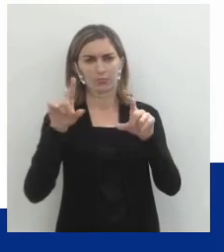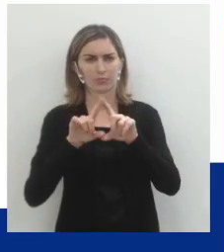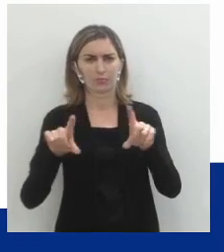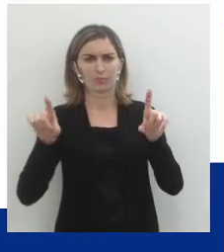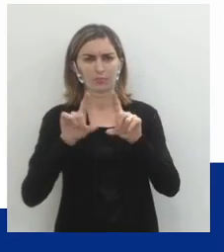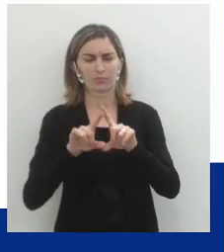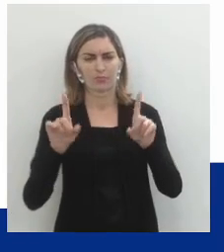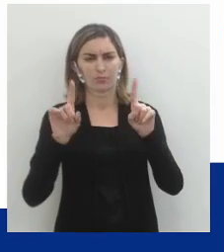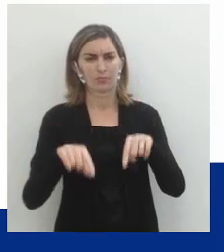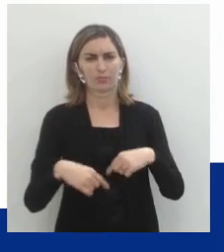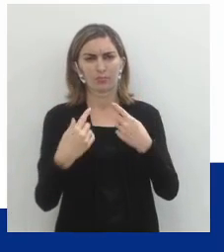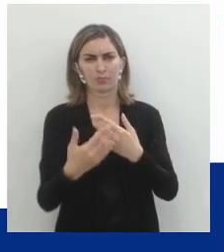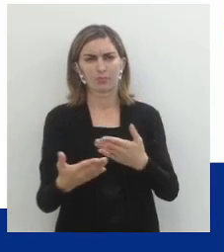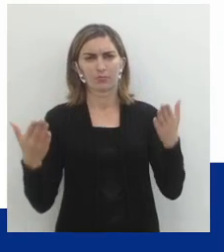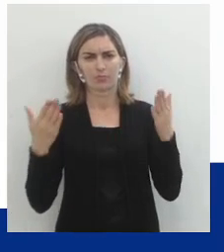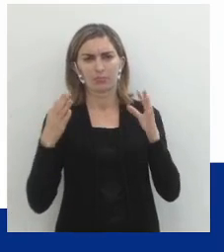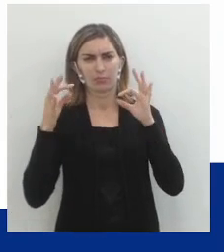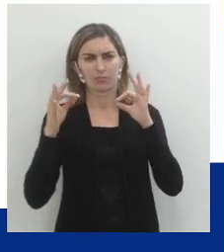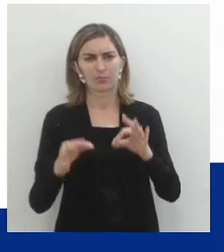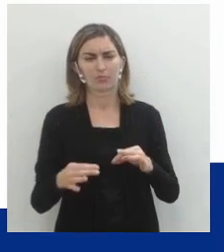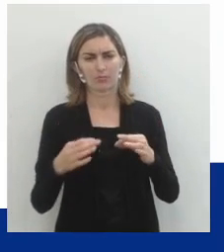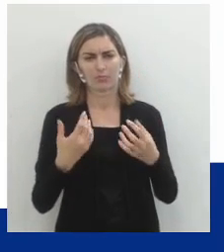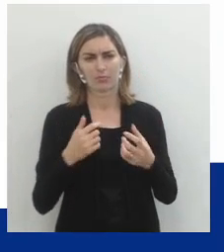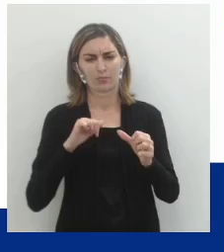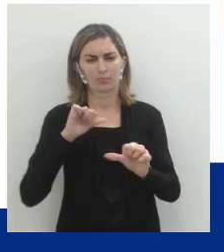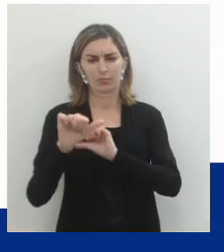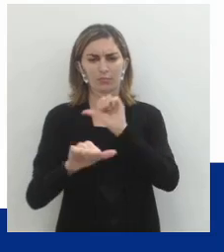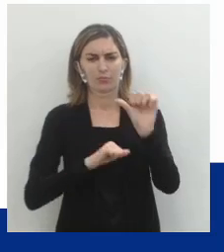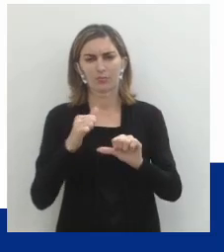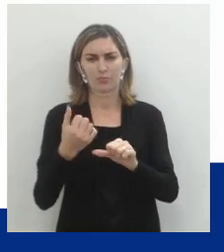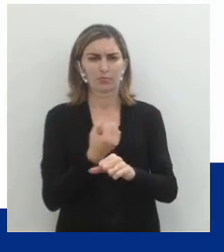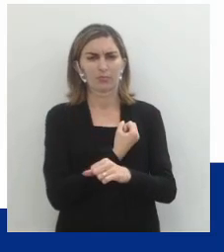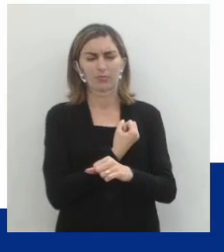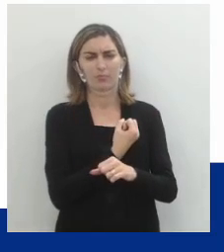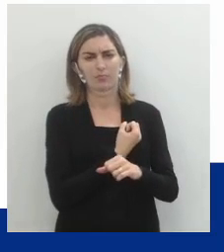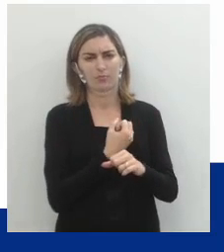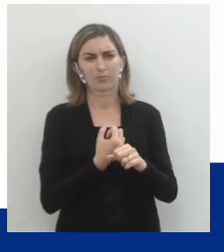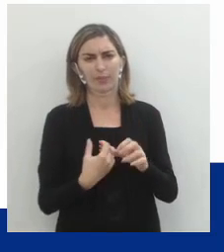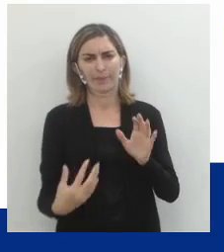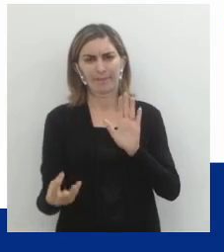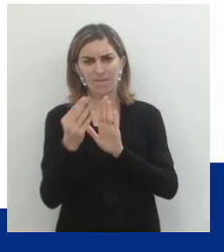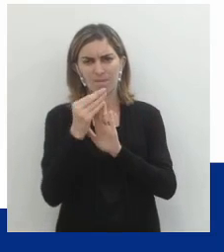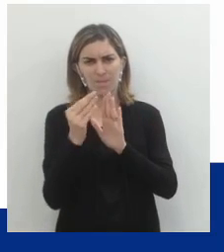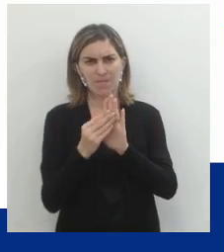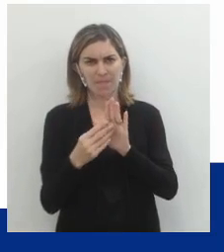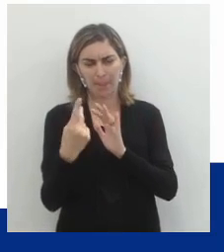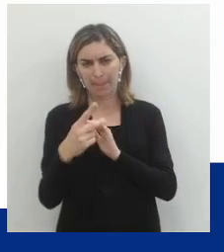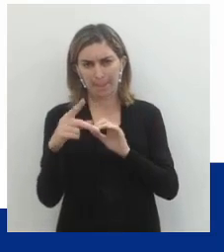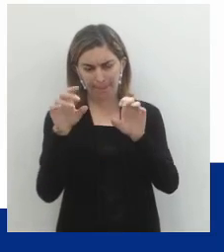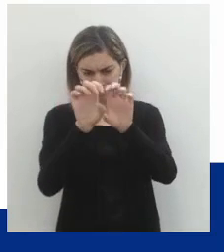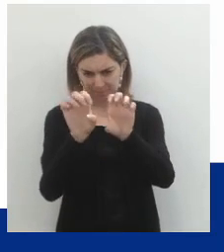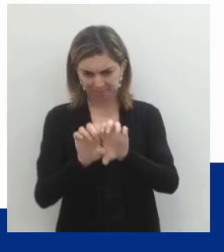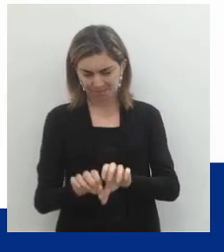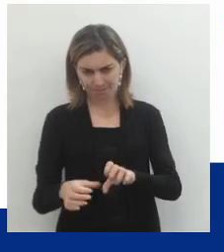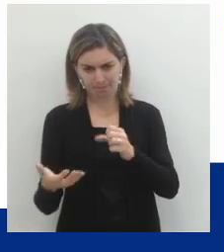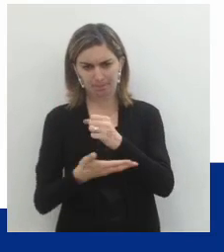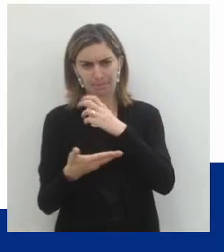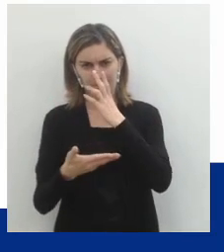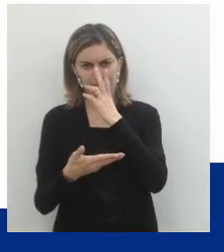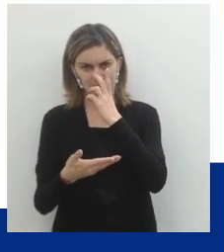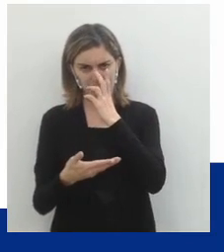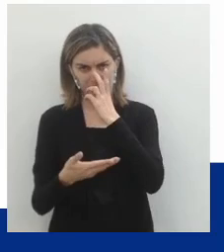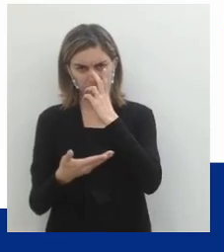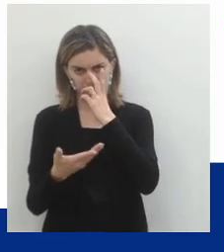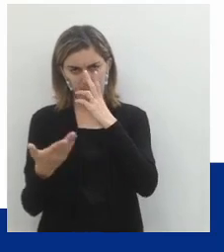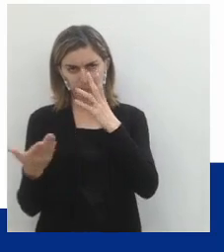desculpe, ela vem exatamente sendo modificada por números que são acrescentados a essa estrutura de base, tá bom? Então vamos